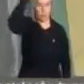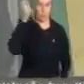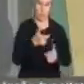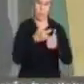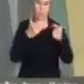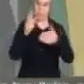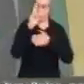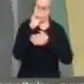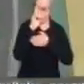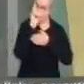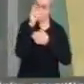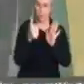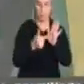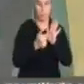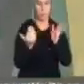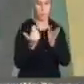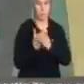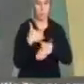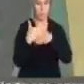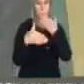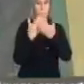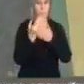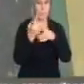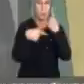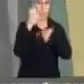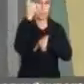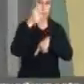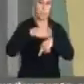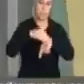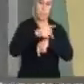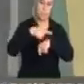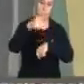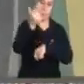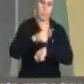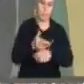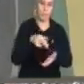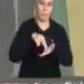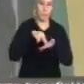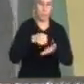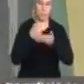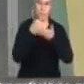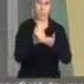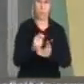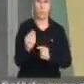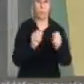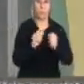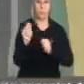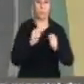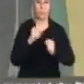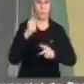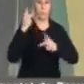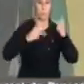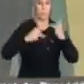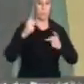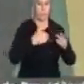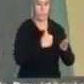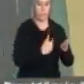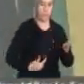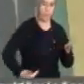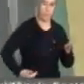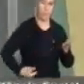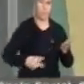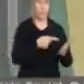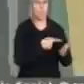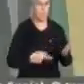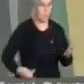comandante desse processo da retomada do crescimento e da estabilidade econômica, o presidente do diálogo, o presidente que trata o